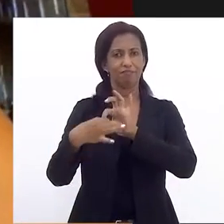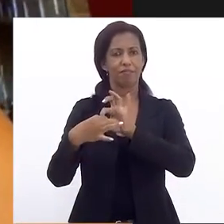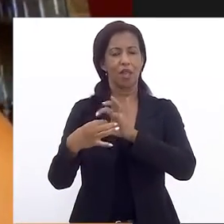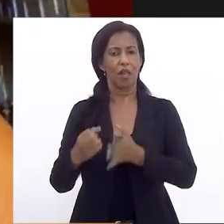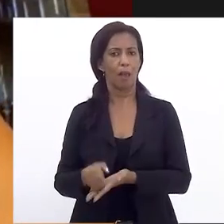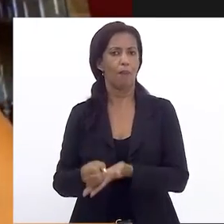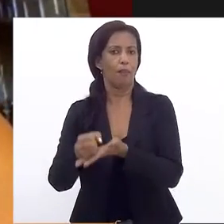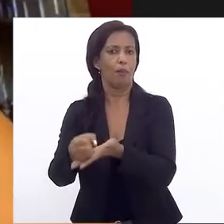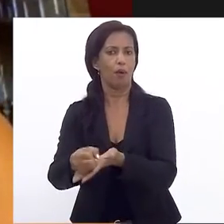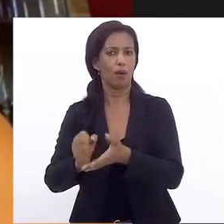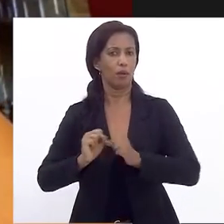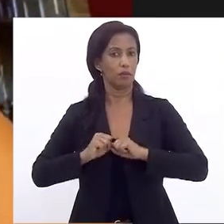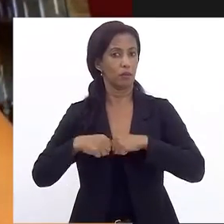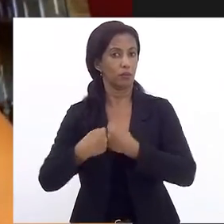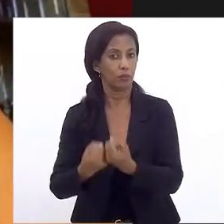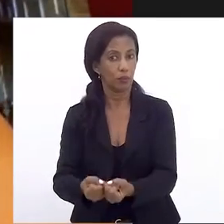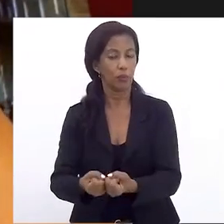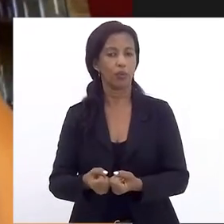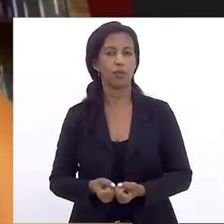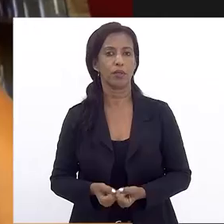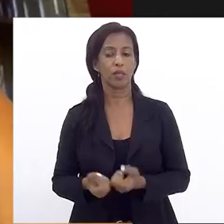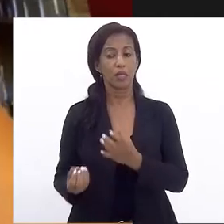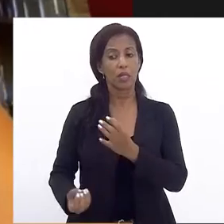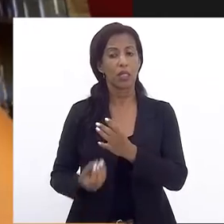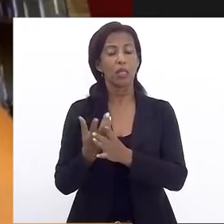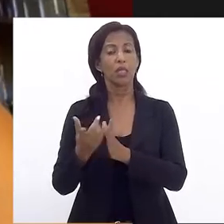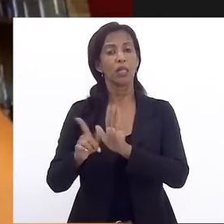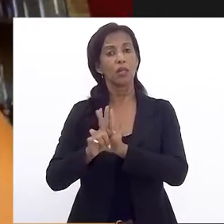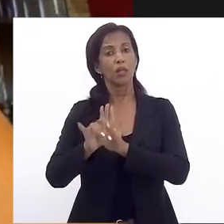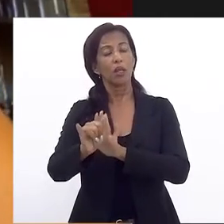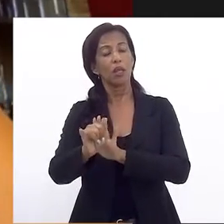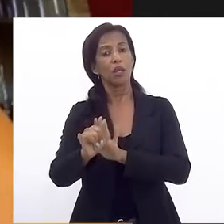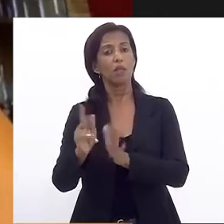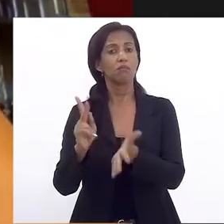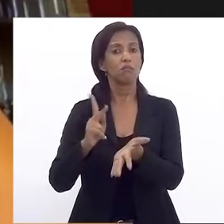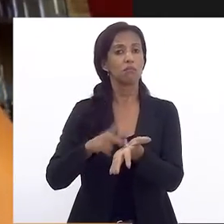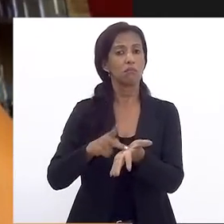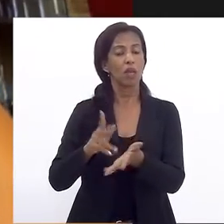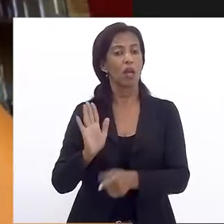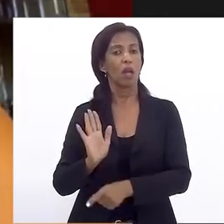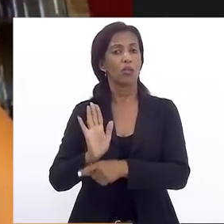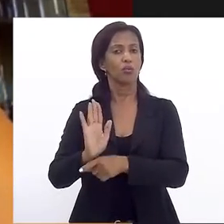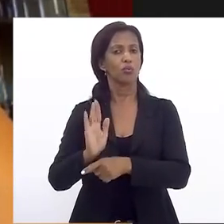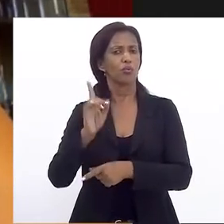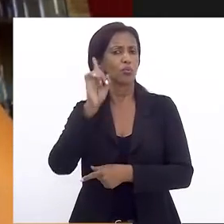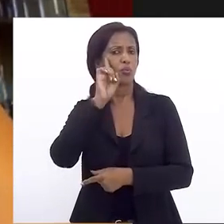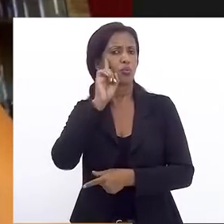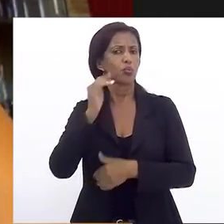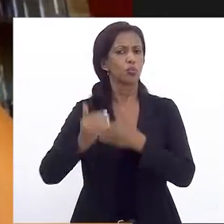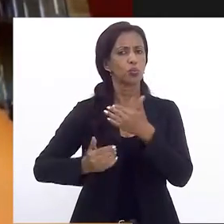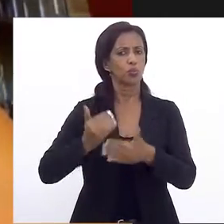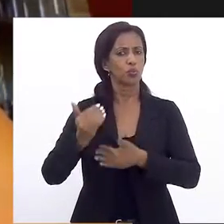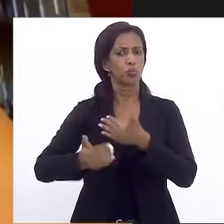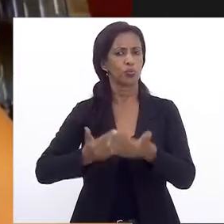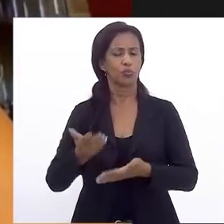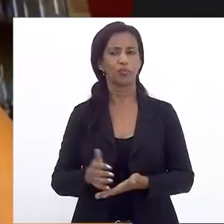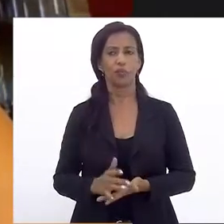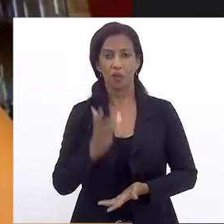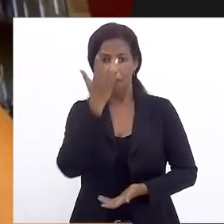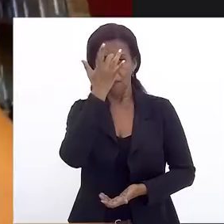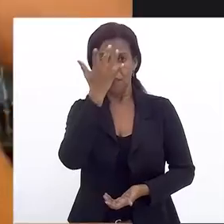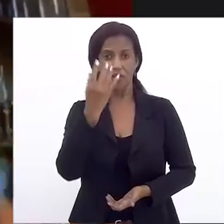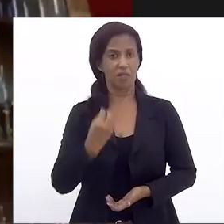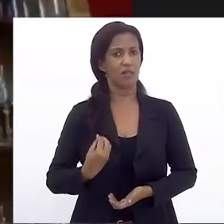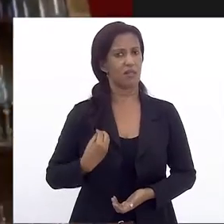uma mulher, né? Somos todas nós juntas, uma apoiando e dando força e criando leis